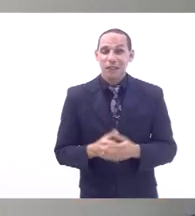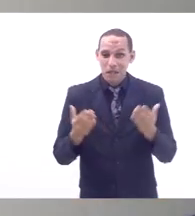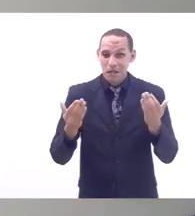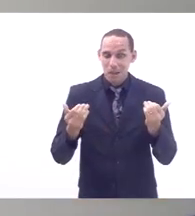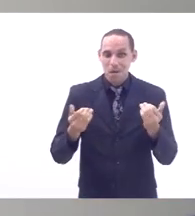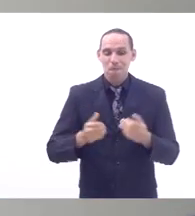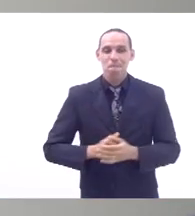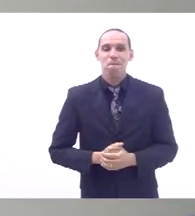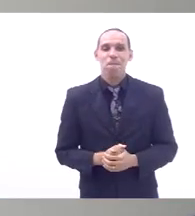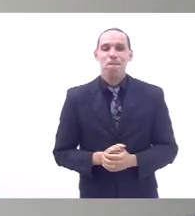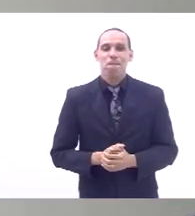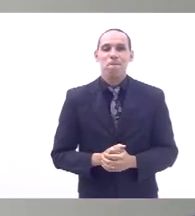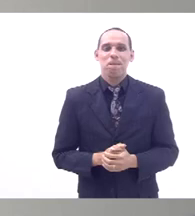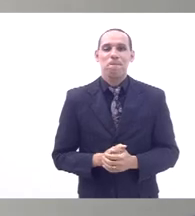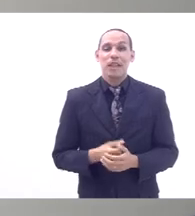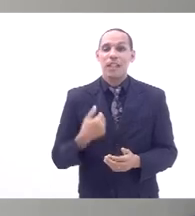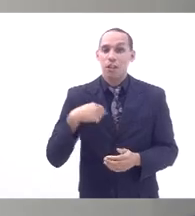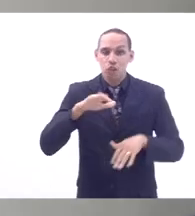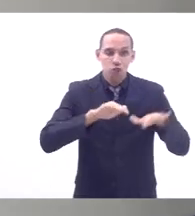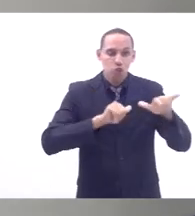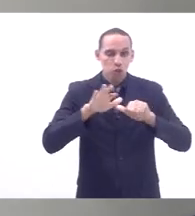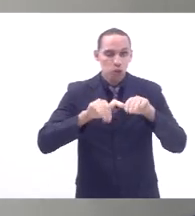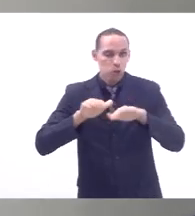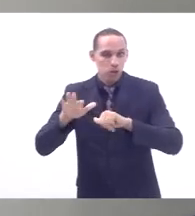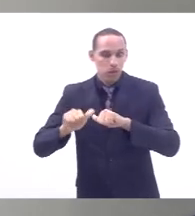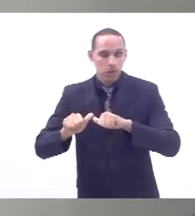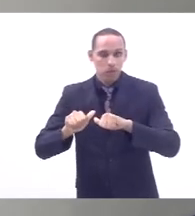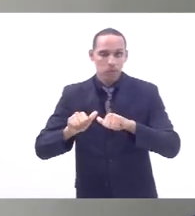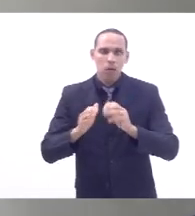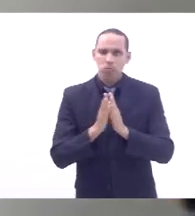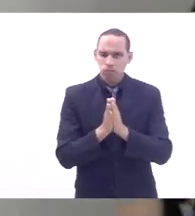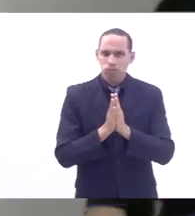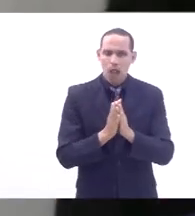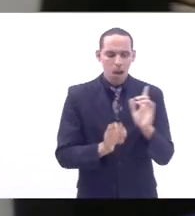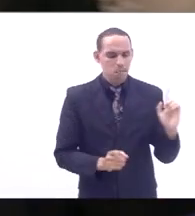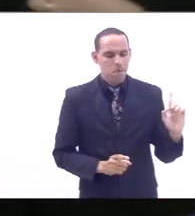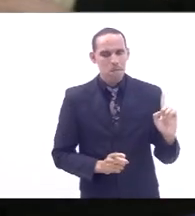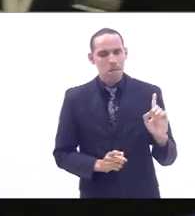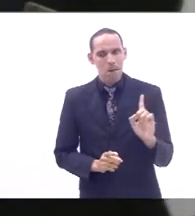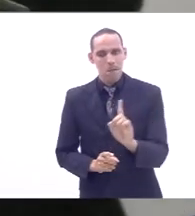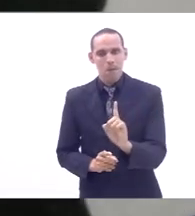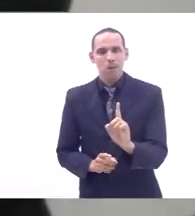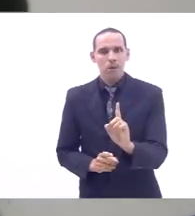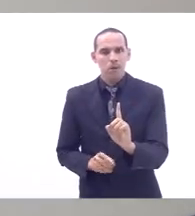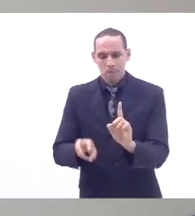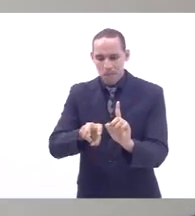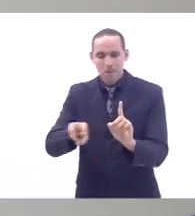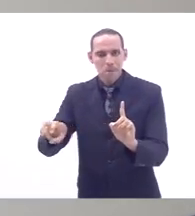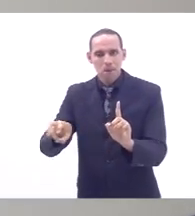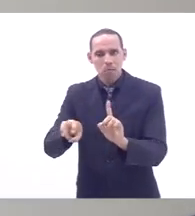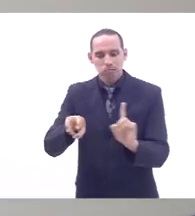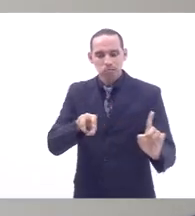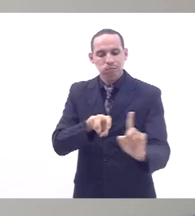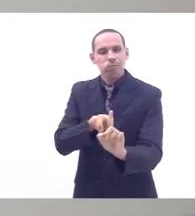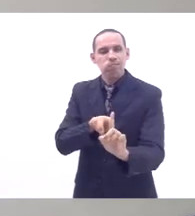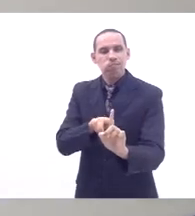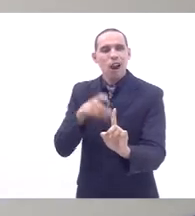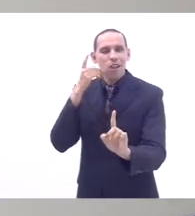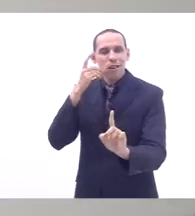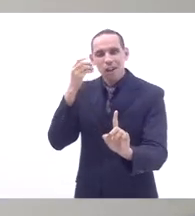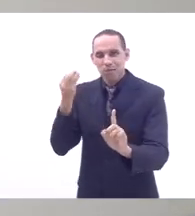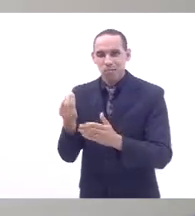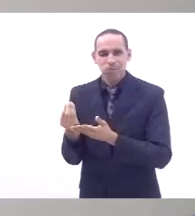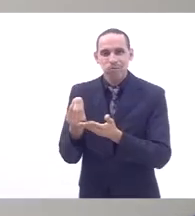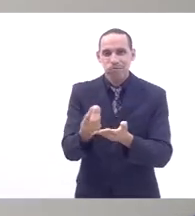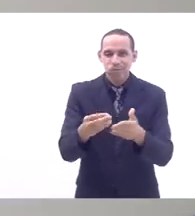então, os que eu vou chamar, por gentileza, se dirijam aqui à frente da mesa, para que o deputado pudesse entregar